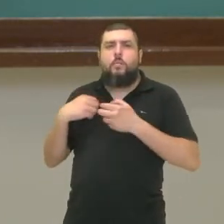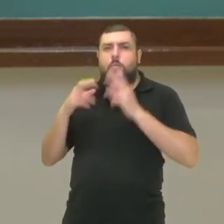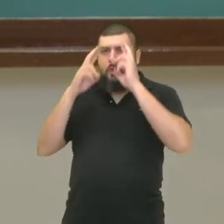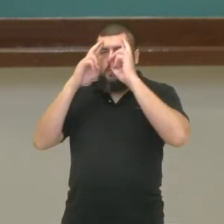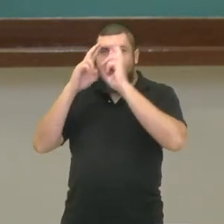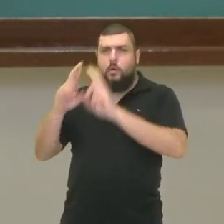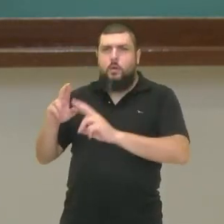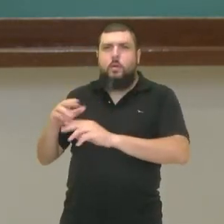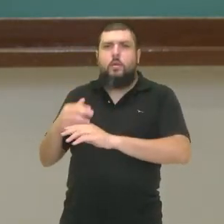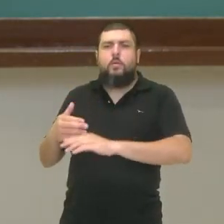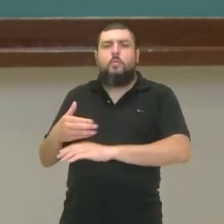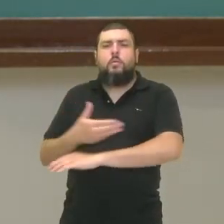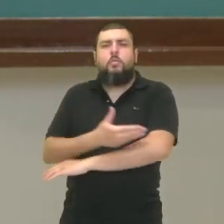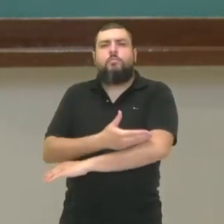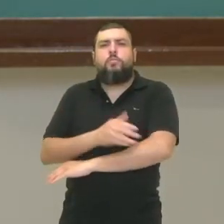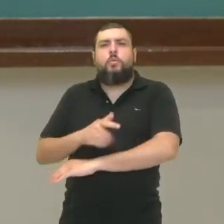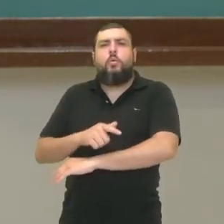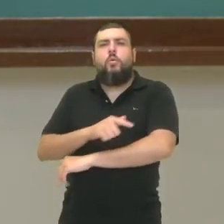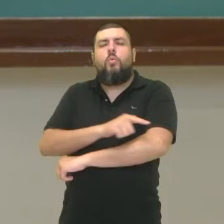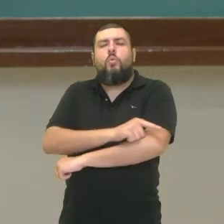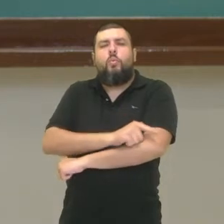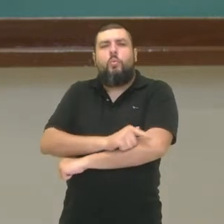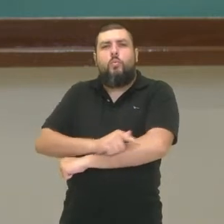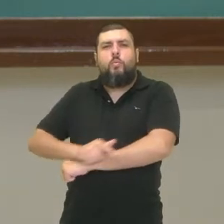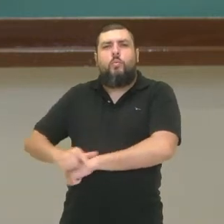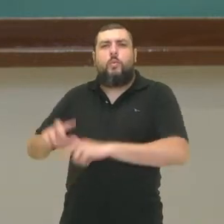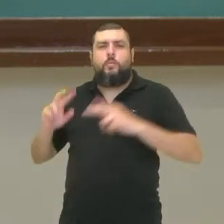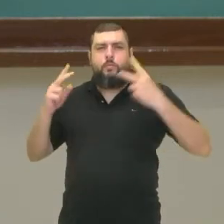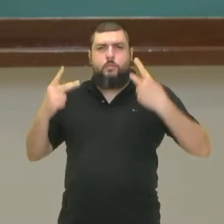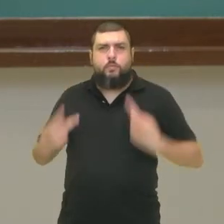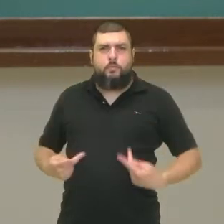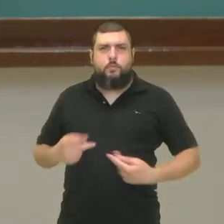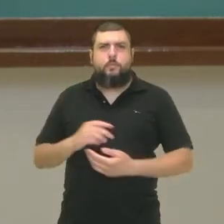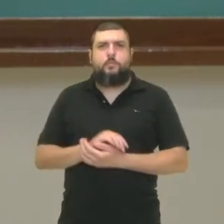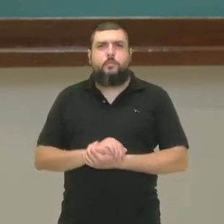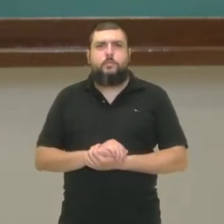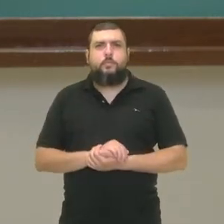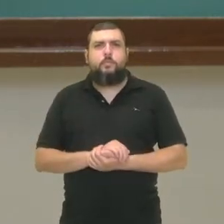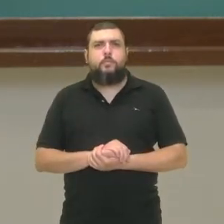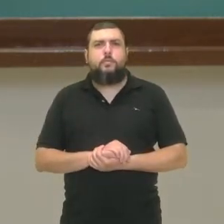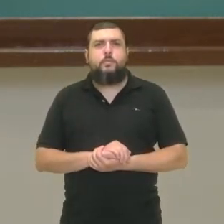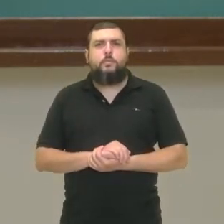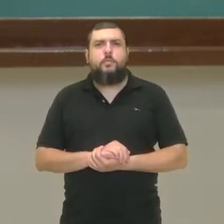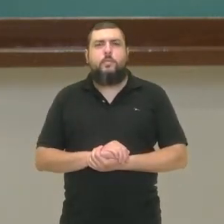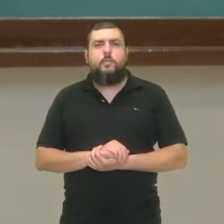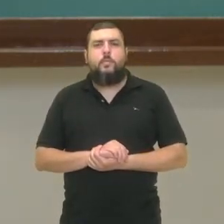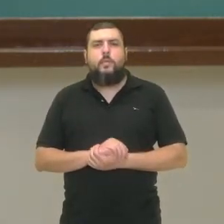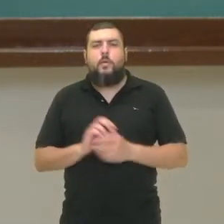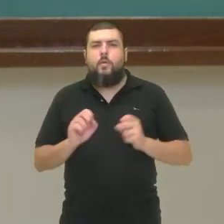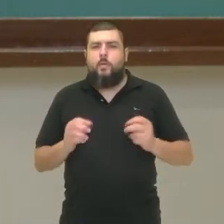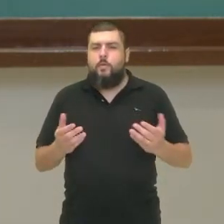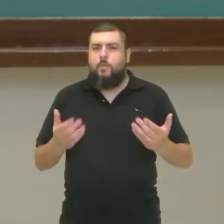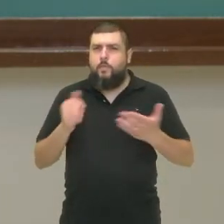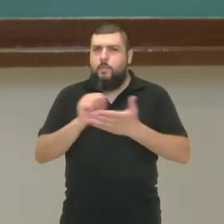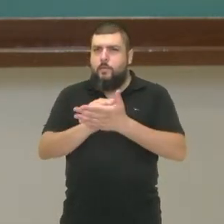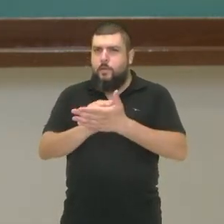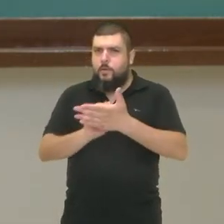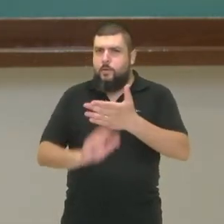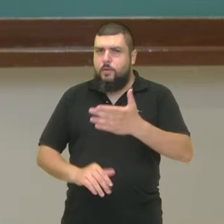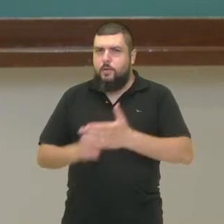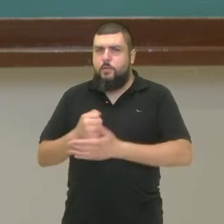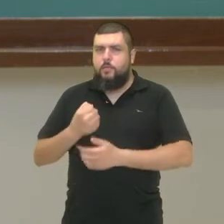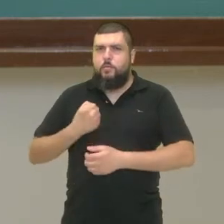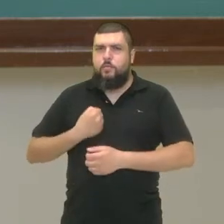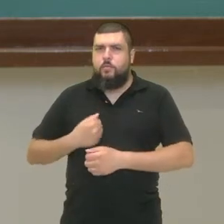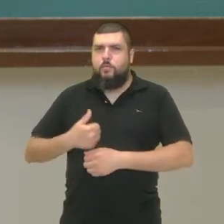a proposta de intervenção, né? O que você vai colocar isso? Vamos para a atividade 1? Então, eu